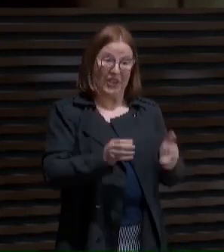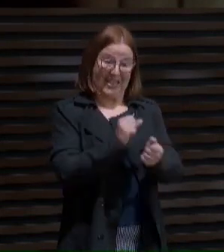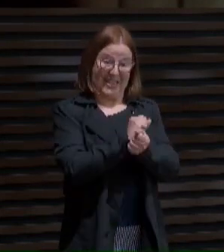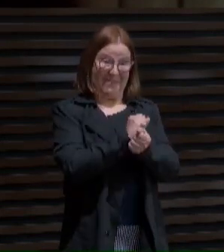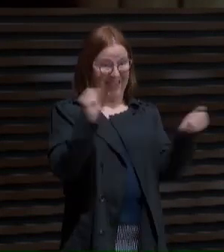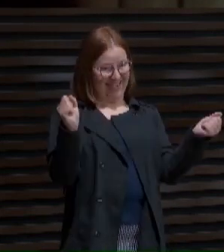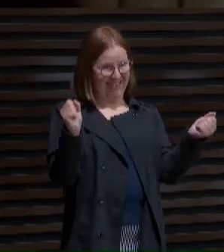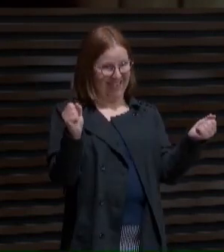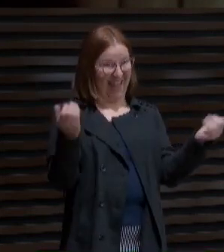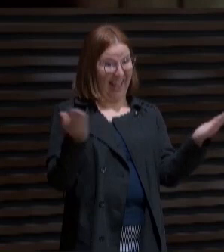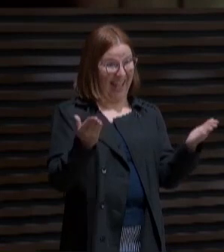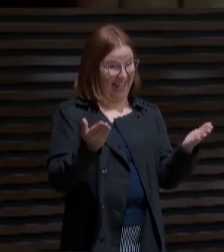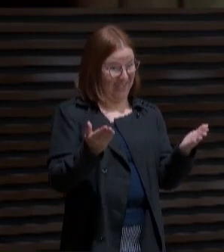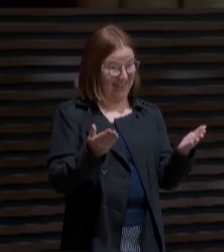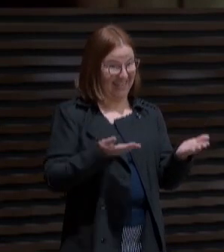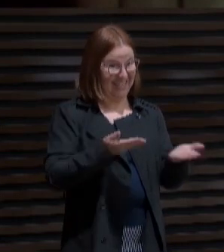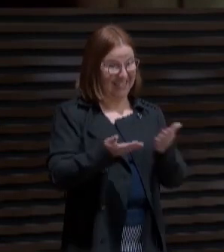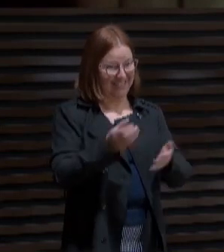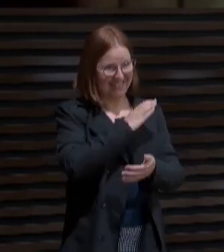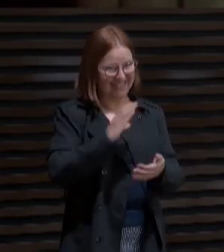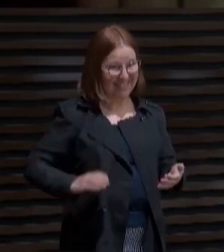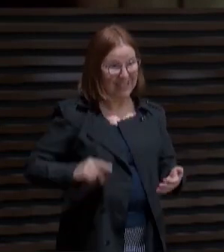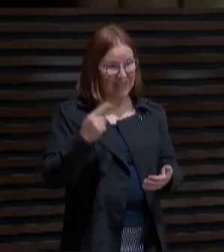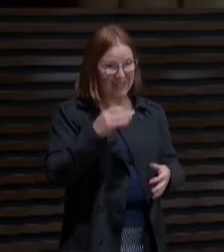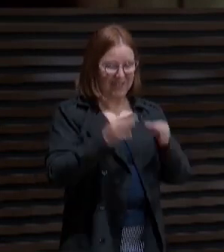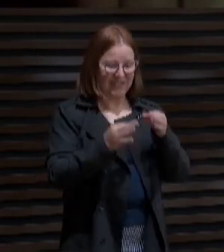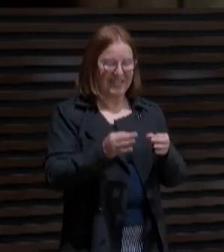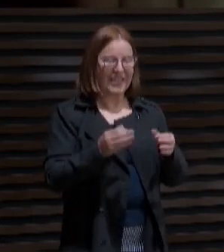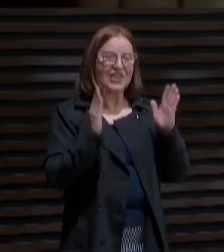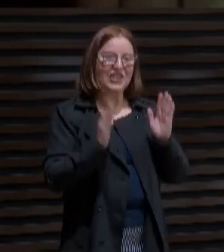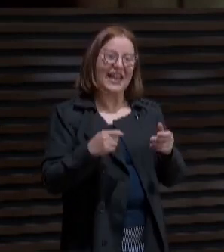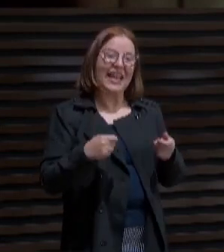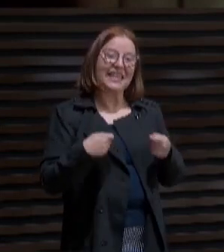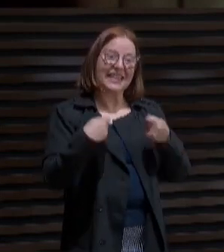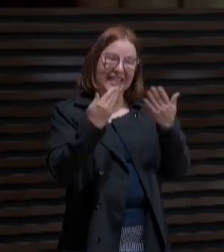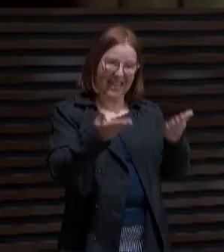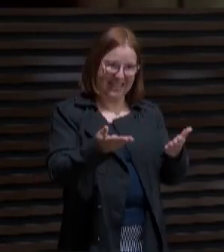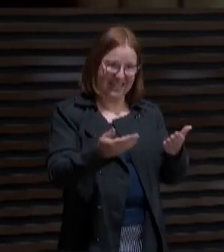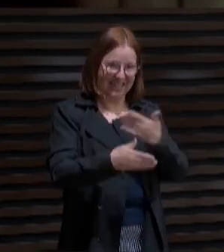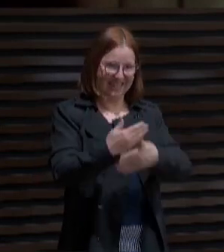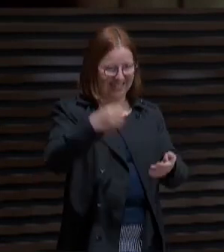um servo de Cristo e a sua justiça já lhe foi imputada por meio da graça.